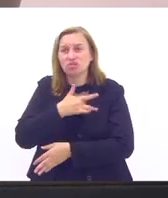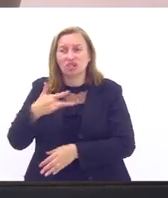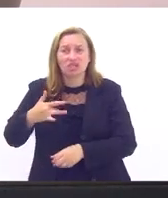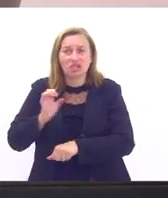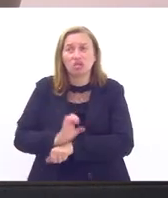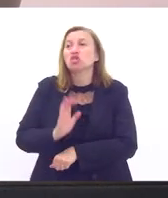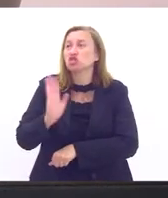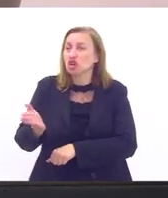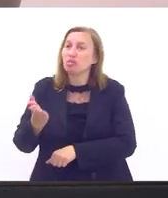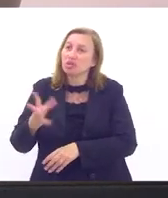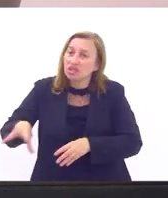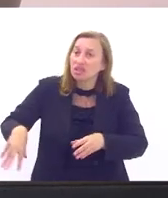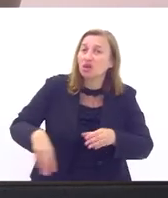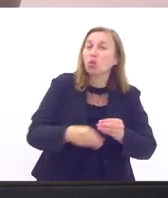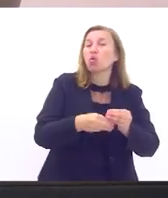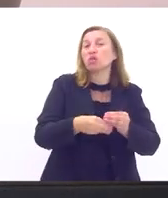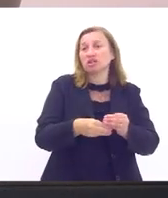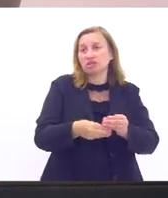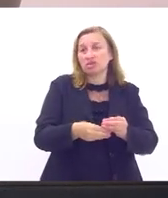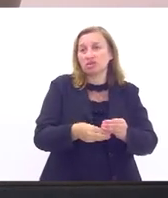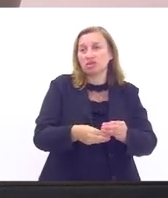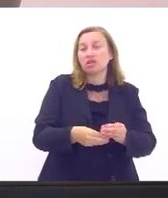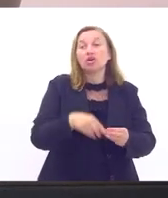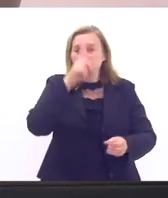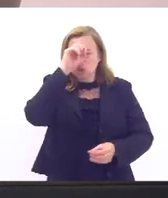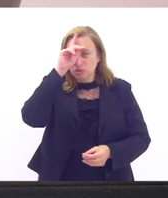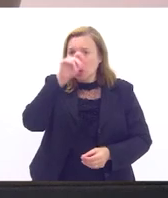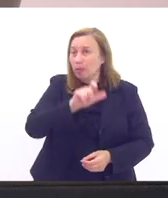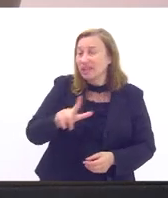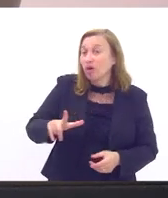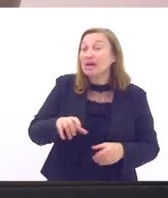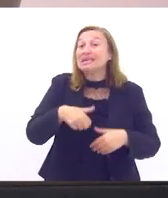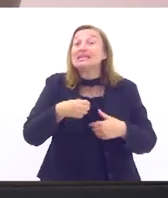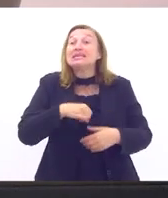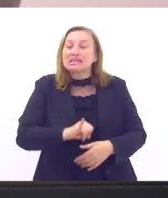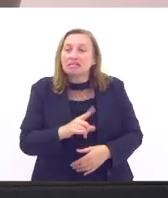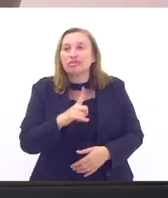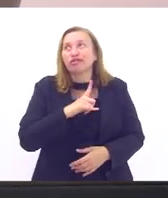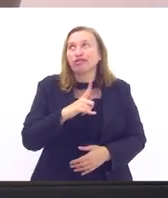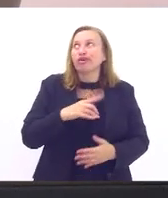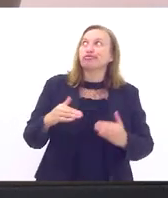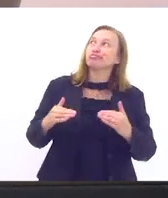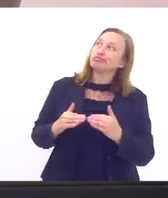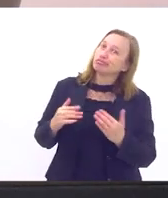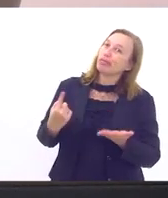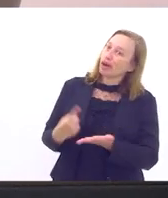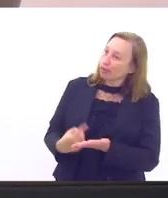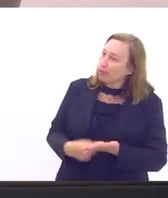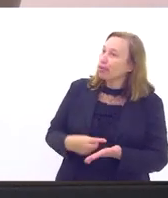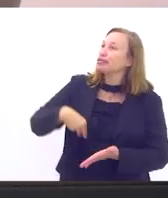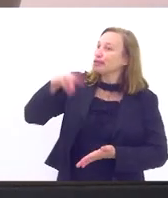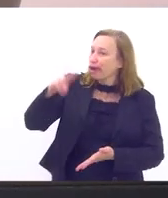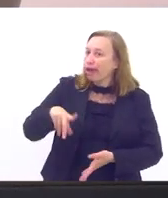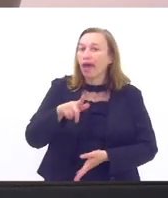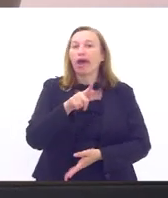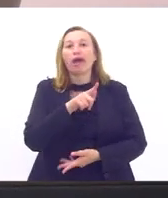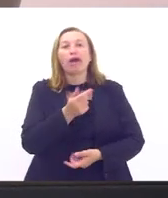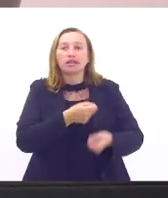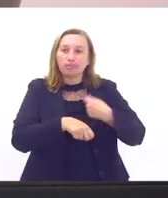já poderiam ter sido empregados no Hospital Sanatório Penal se houvesse, no mínimo, um acordo sobre quem gere aquela